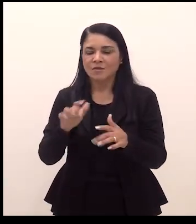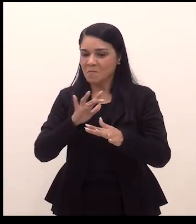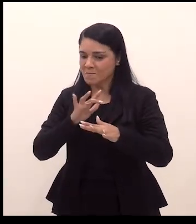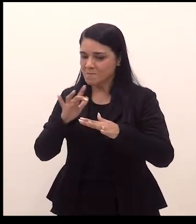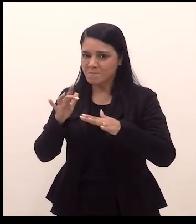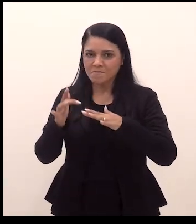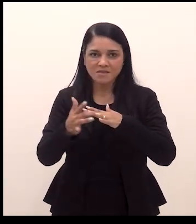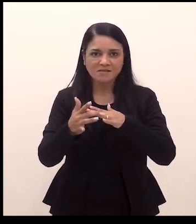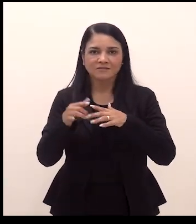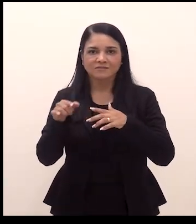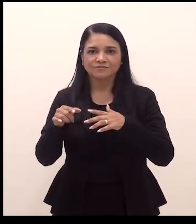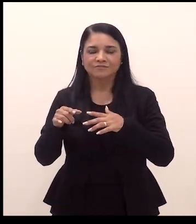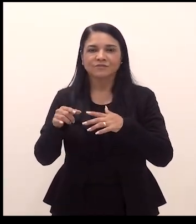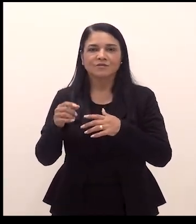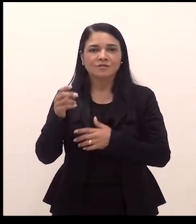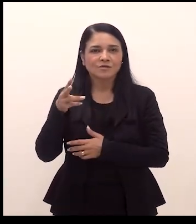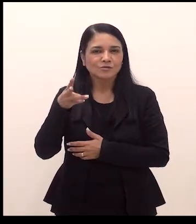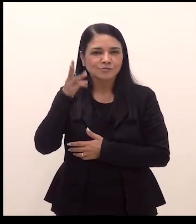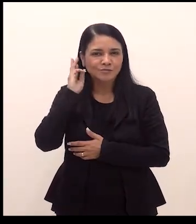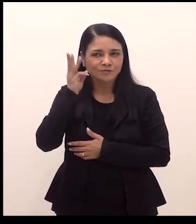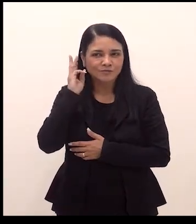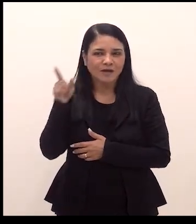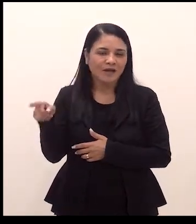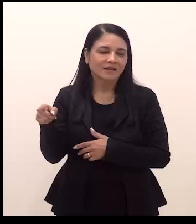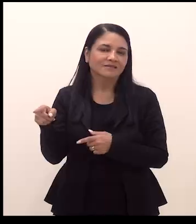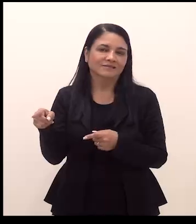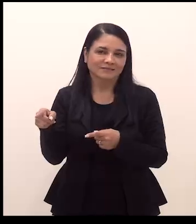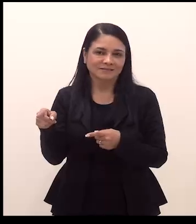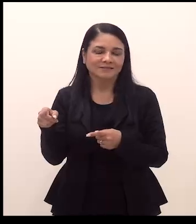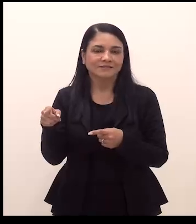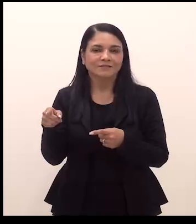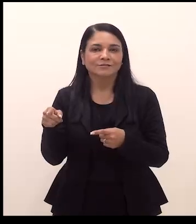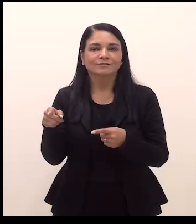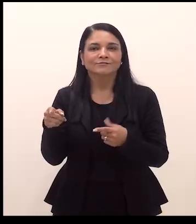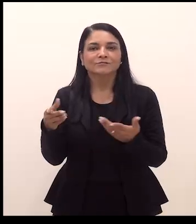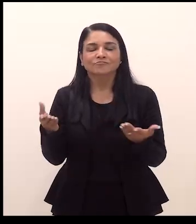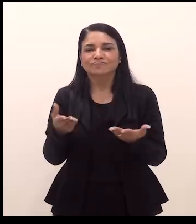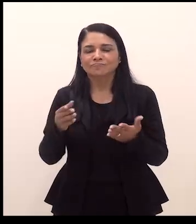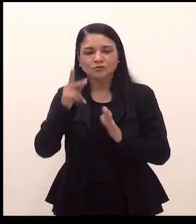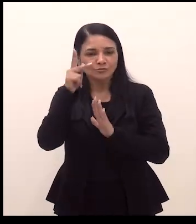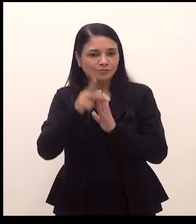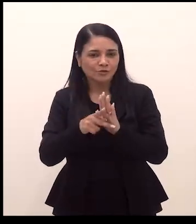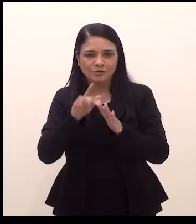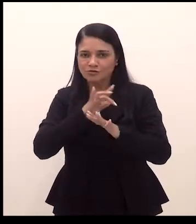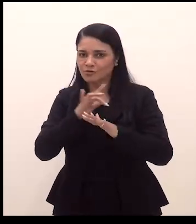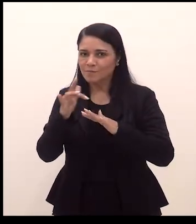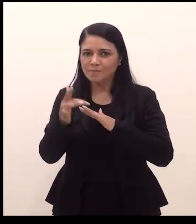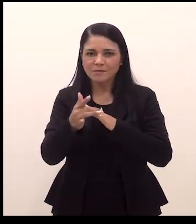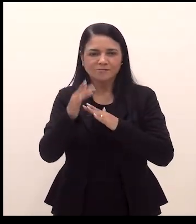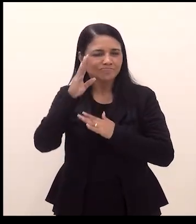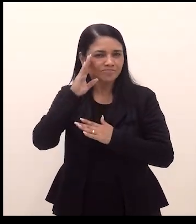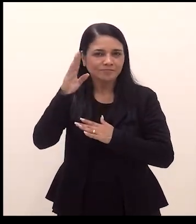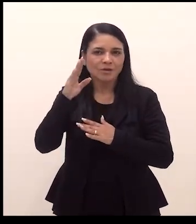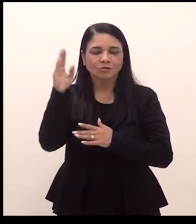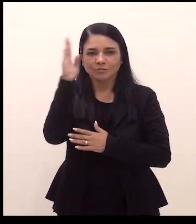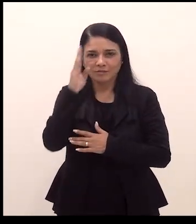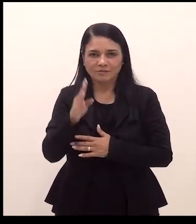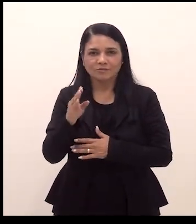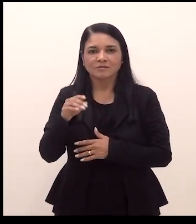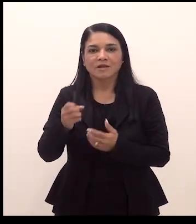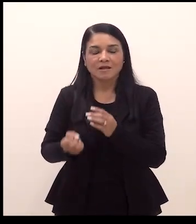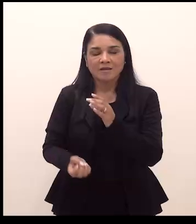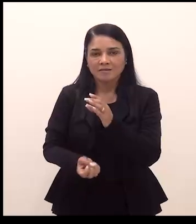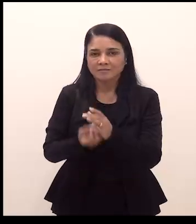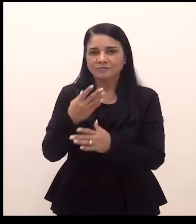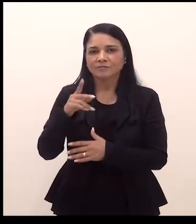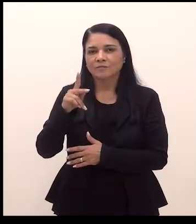maiores mídias, né? Hoje o Podpah virou uma TV, né? Mas assim, um dos maiores projetos de mídia do Brasil, que está